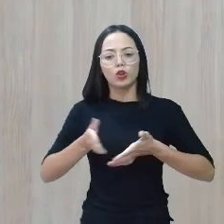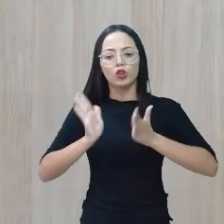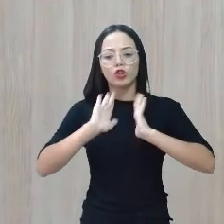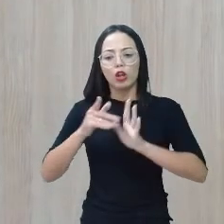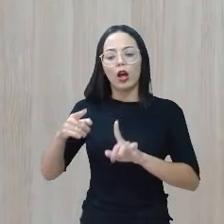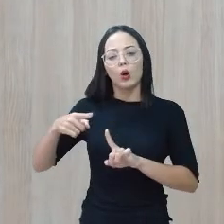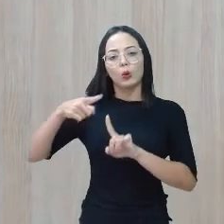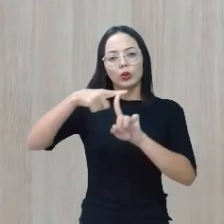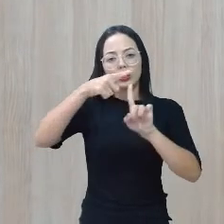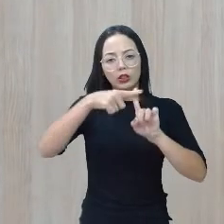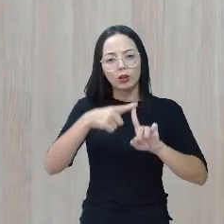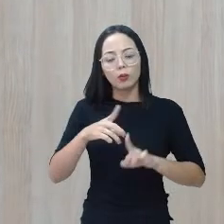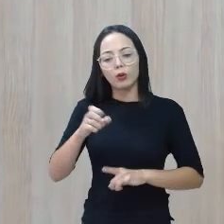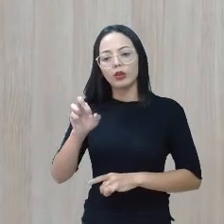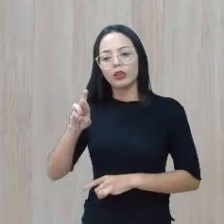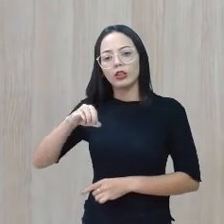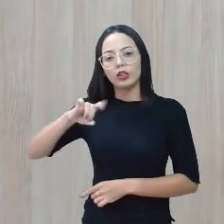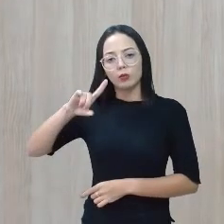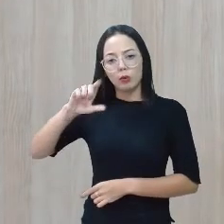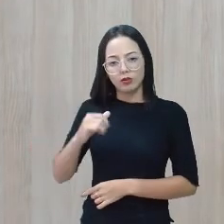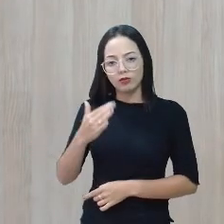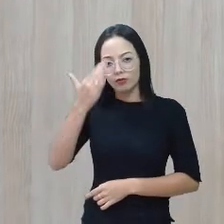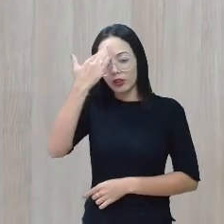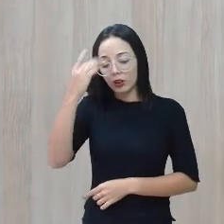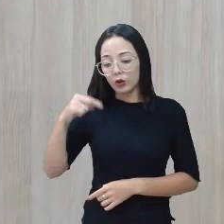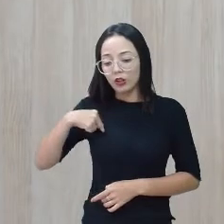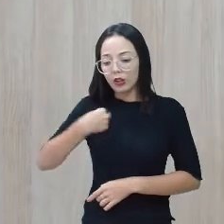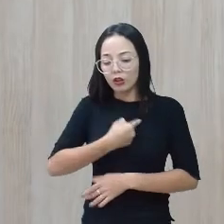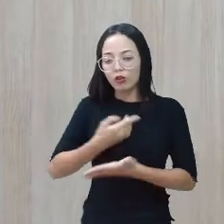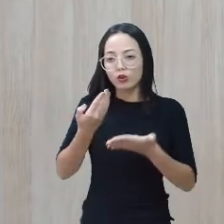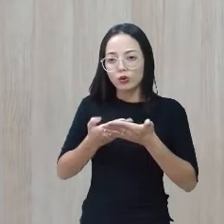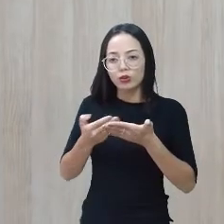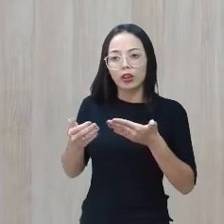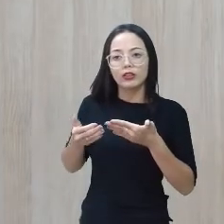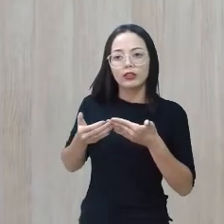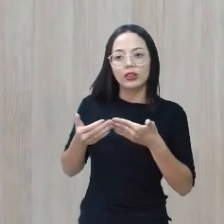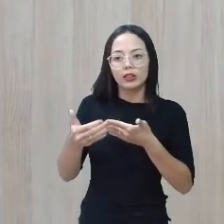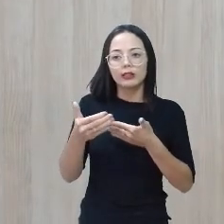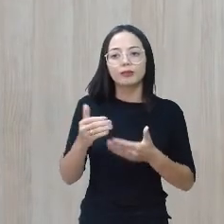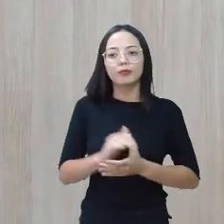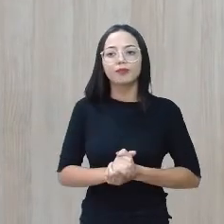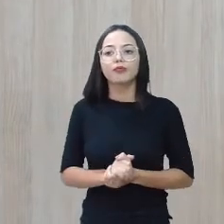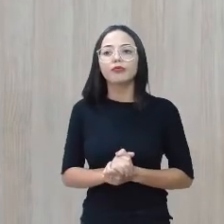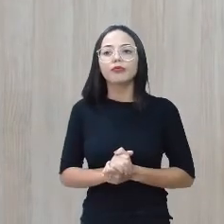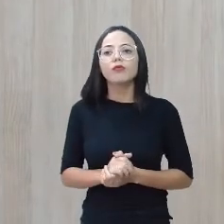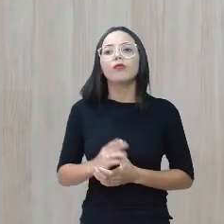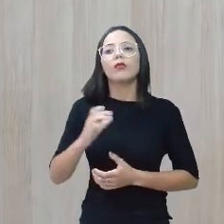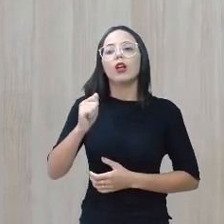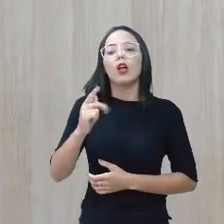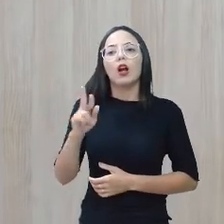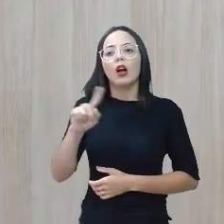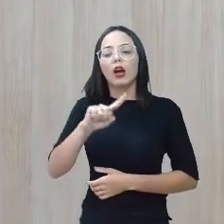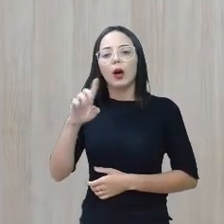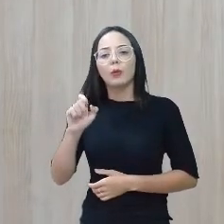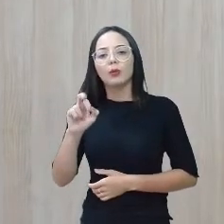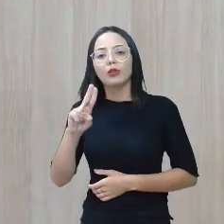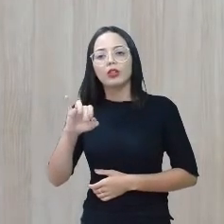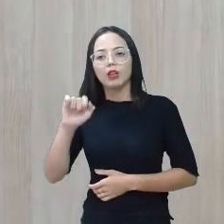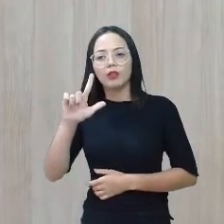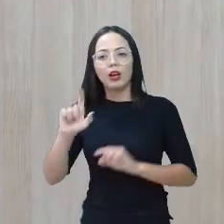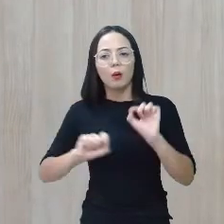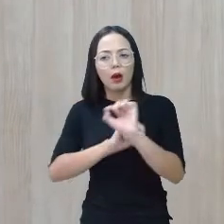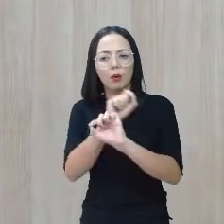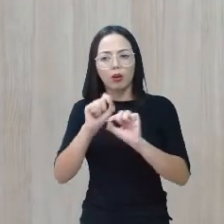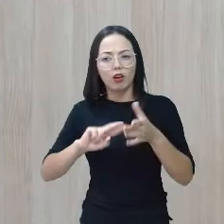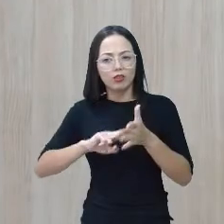de espermicida também, que vamos ver a seguir. O capuz cervical. O capuz cervical, o que é